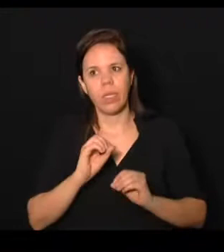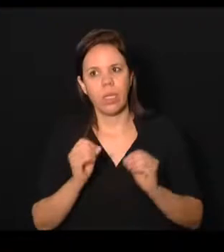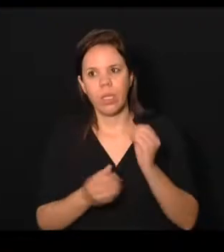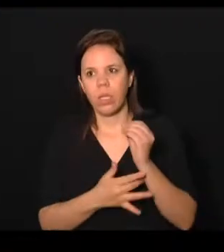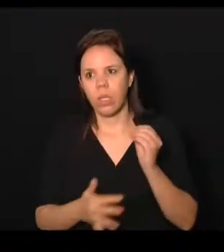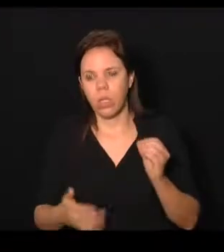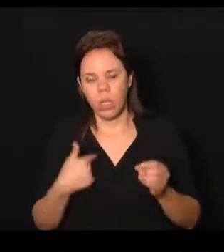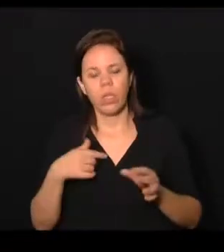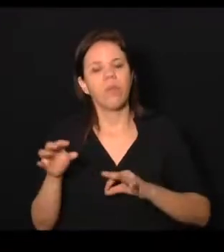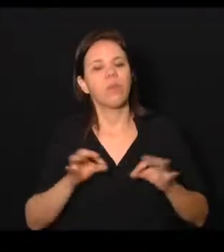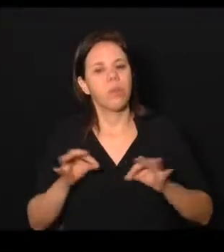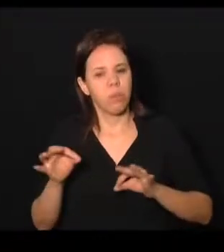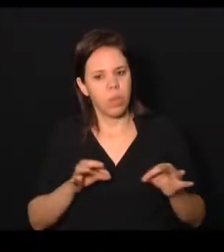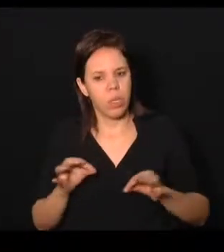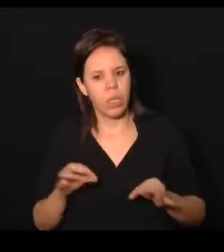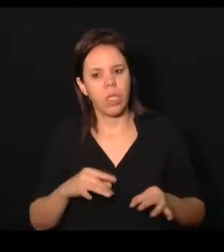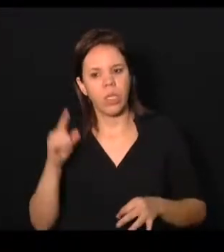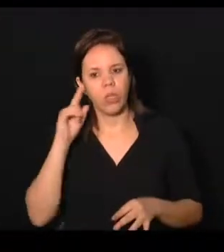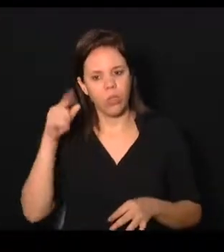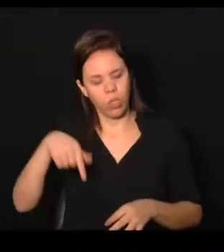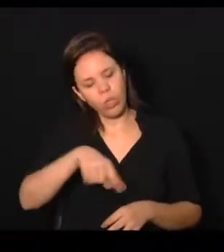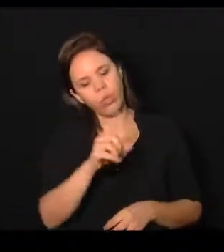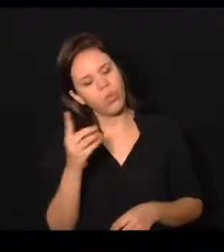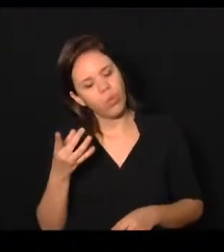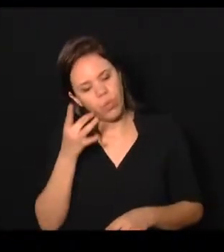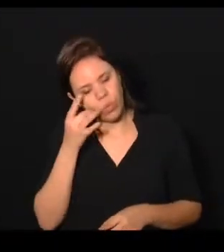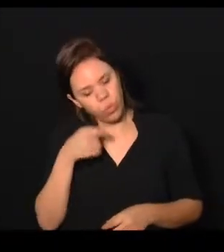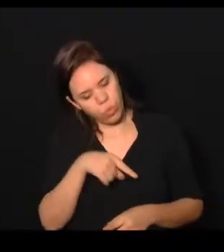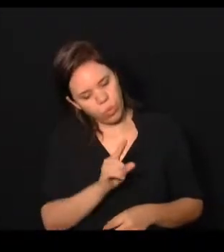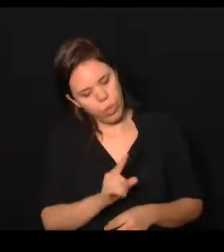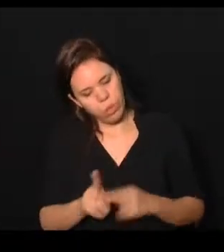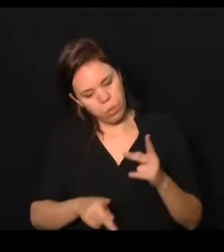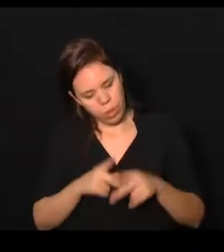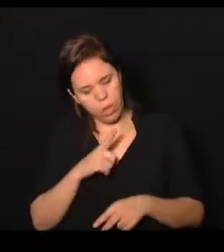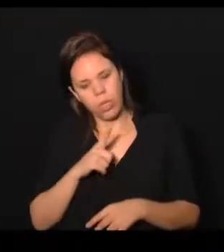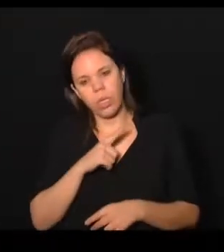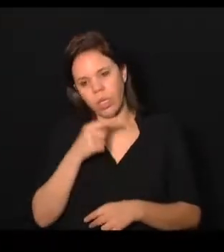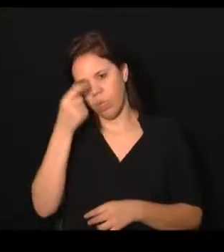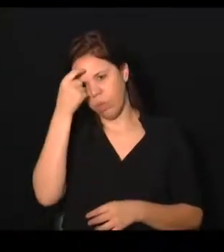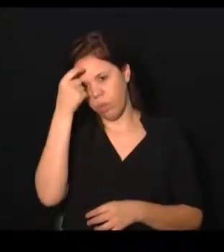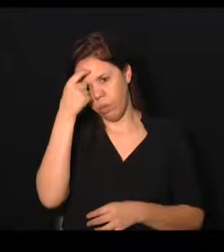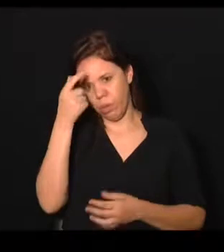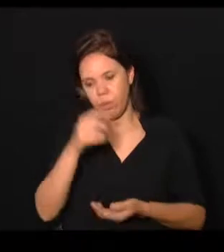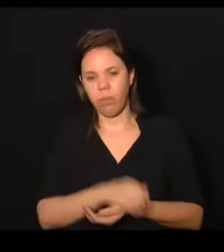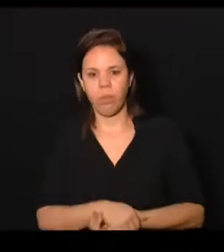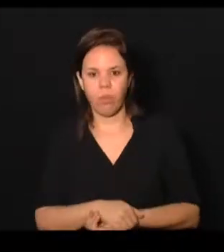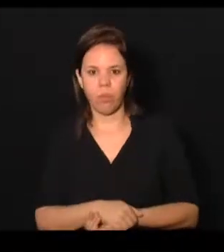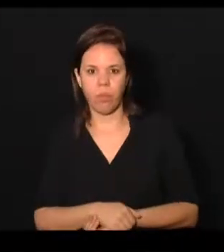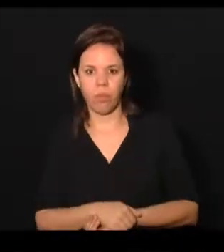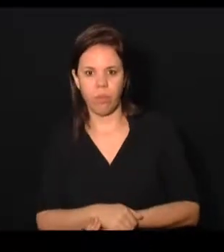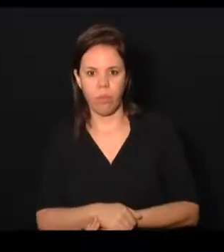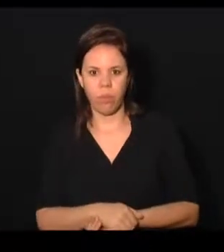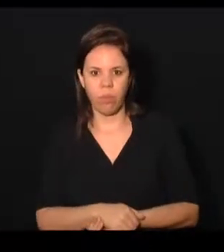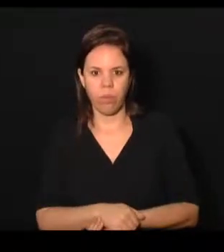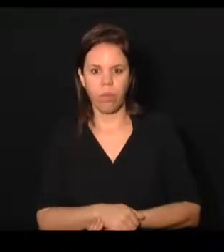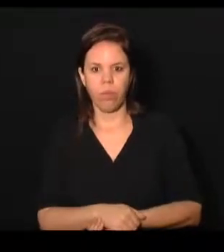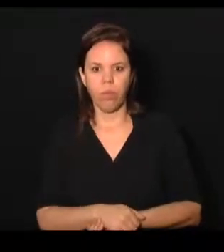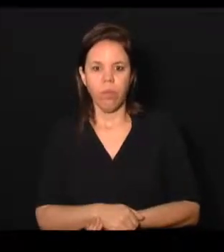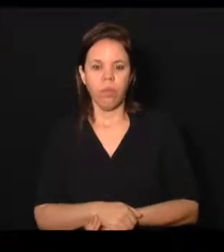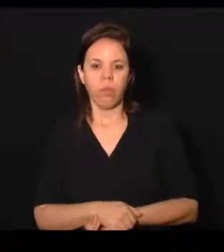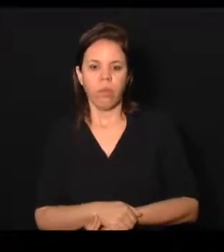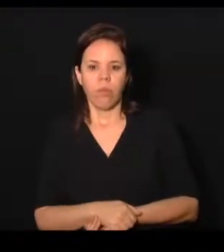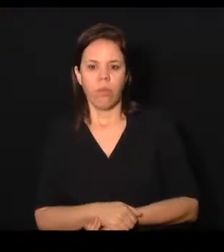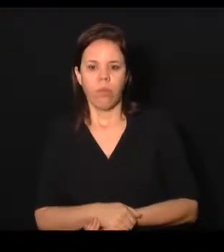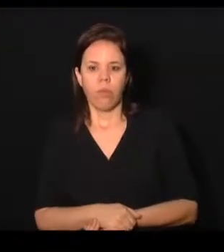me preparar e daqui a uns dias estarei aí. Então, a população ela tem também essa consciência, né? Bom,